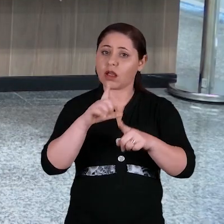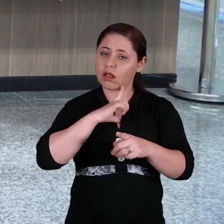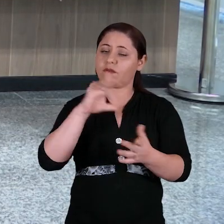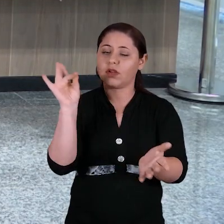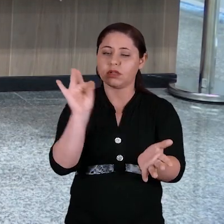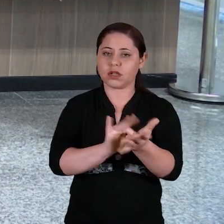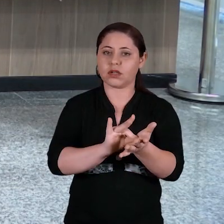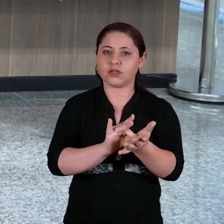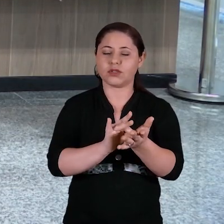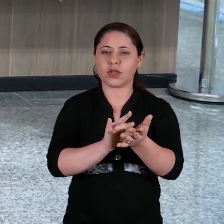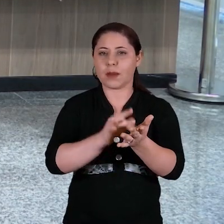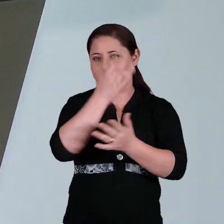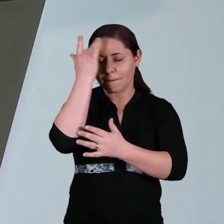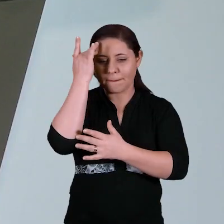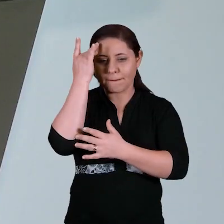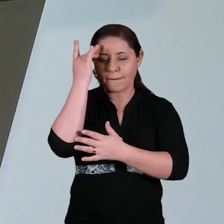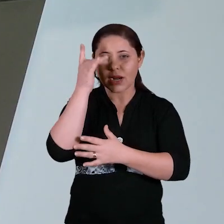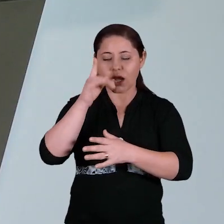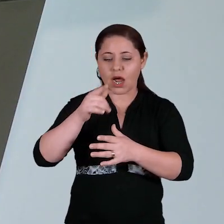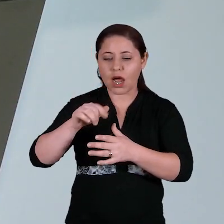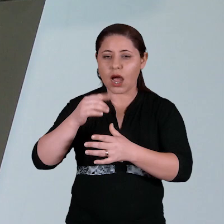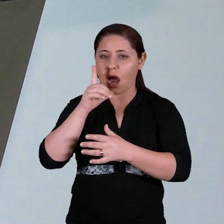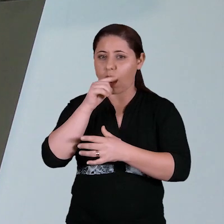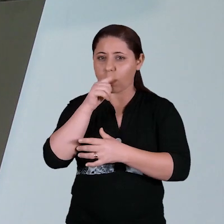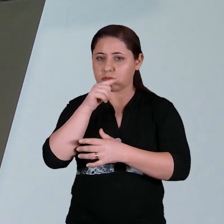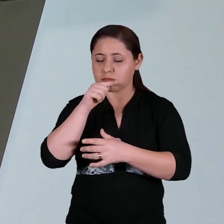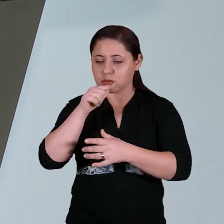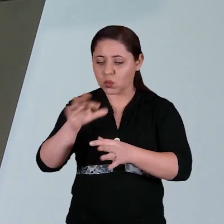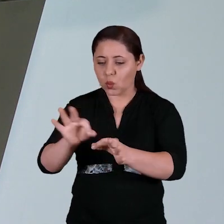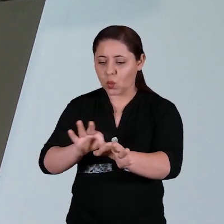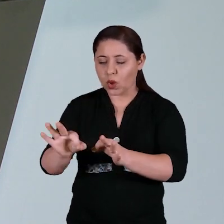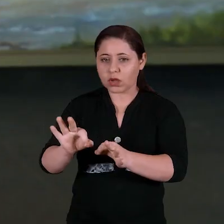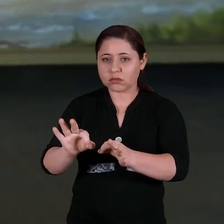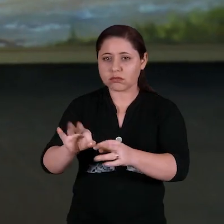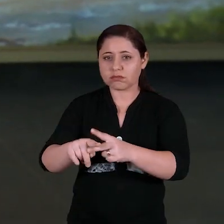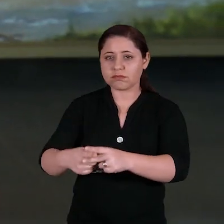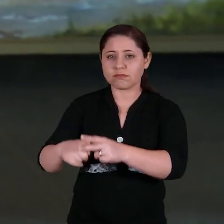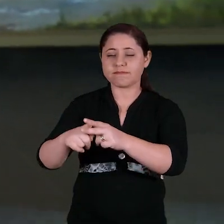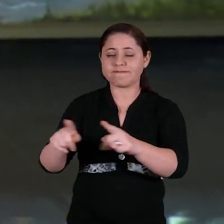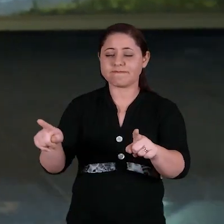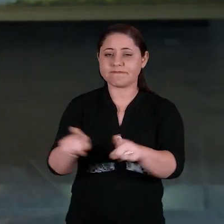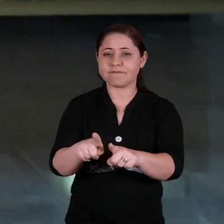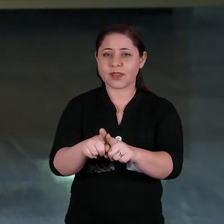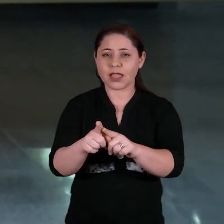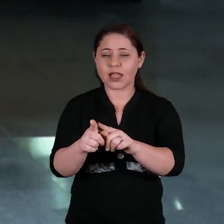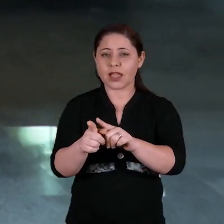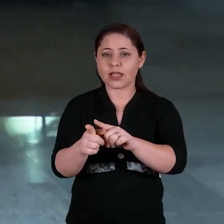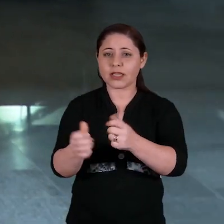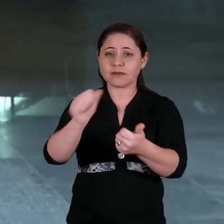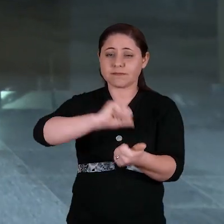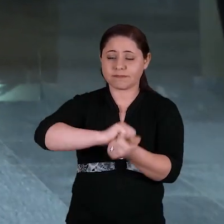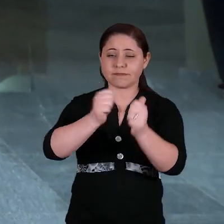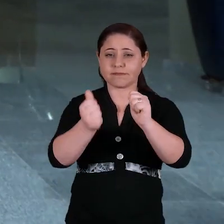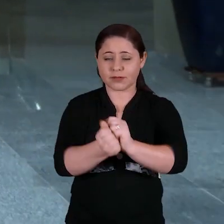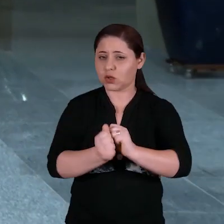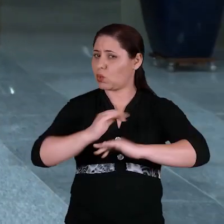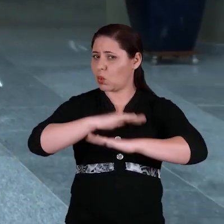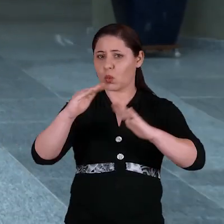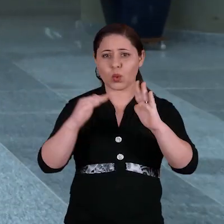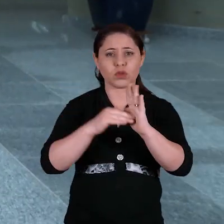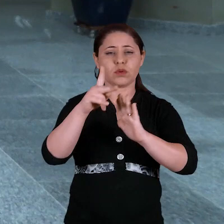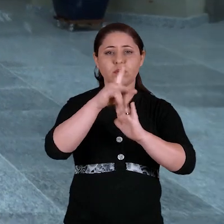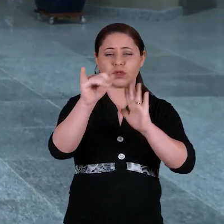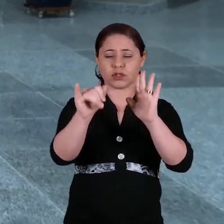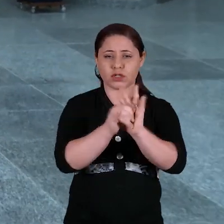A recepção e os bebedouros também foram adaptados. Todo o projeto está sendo executado em conformidade